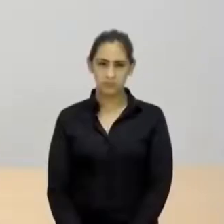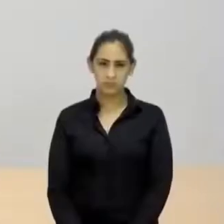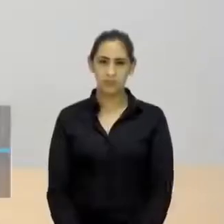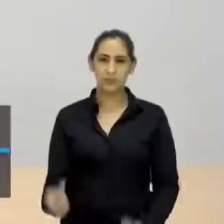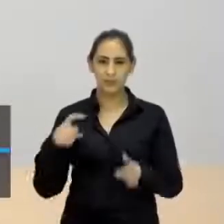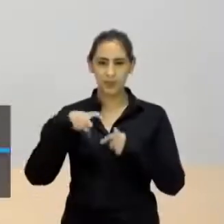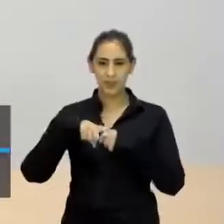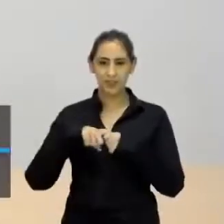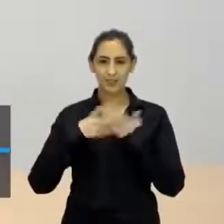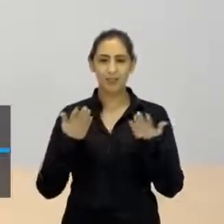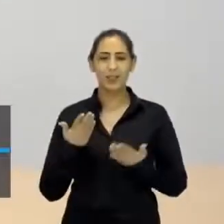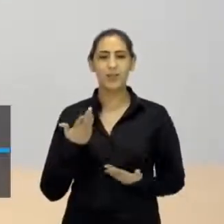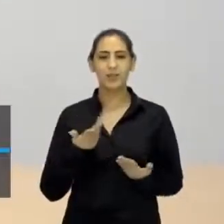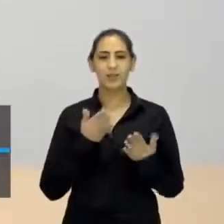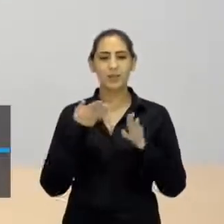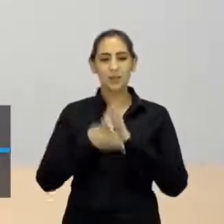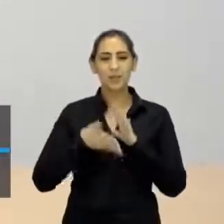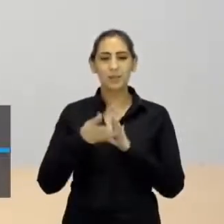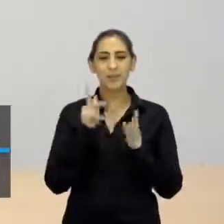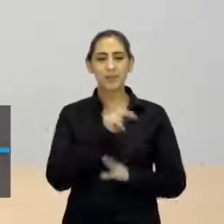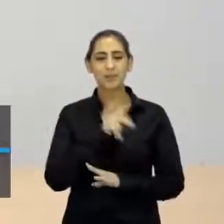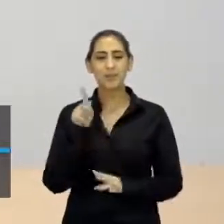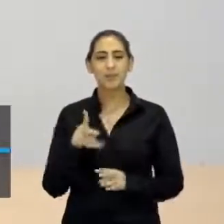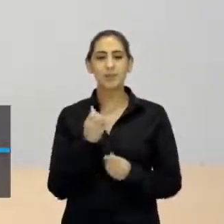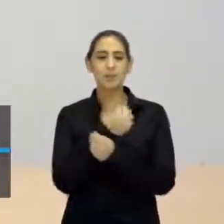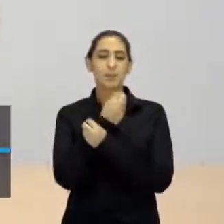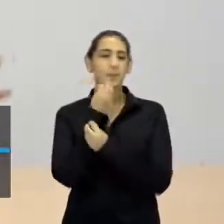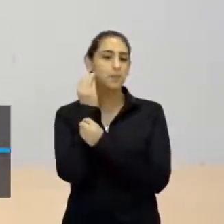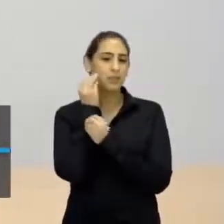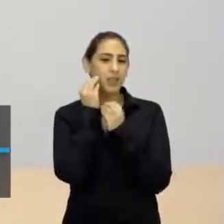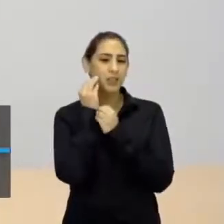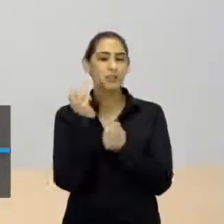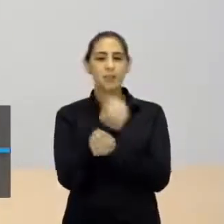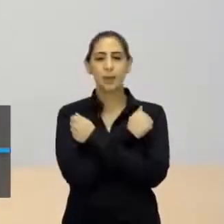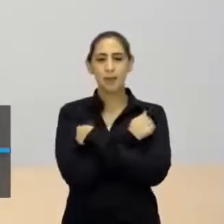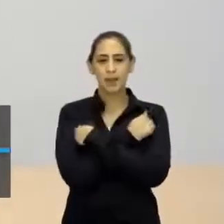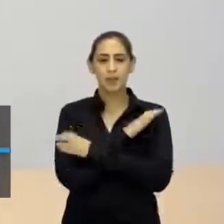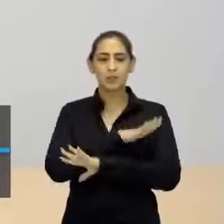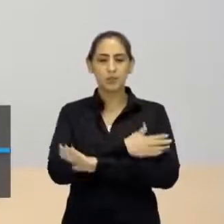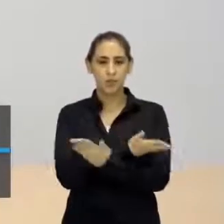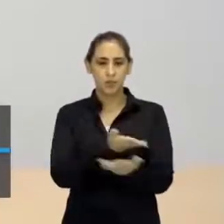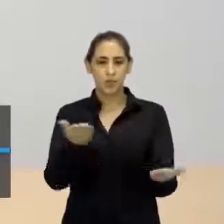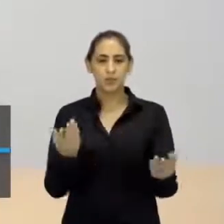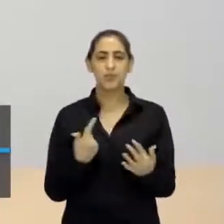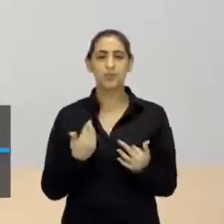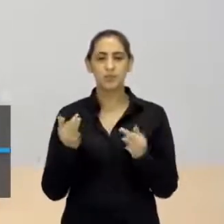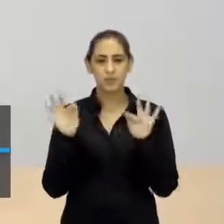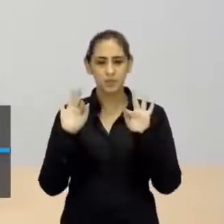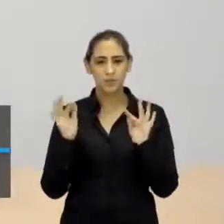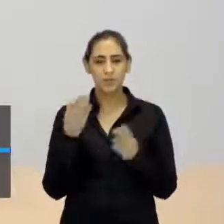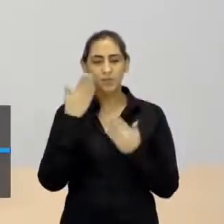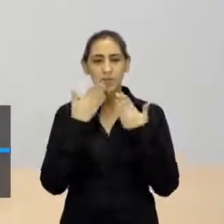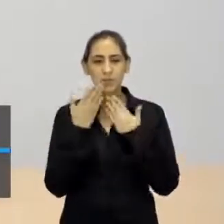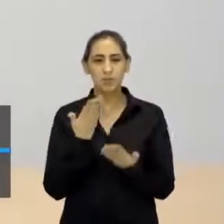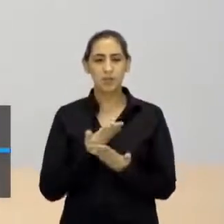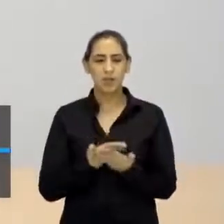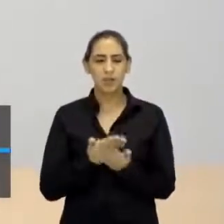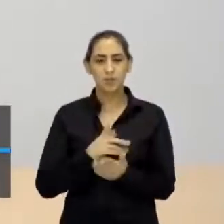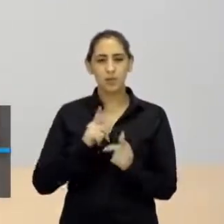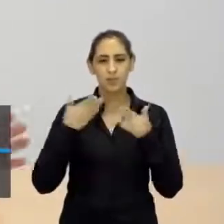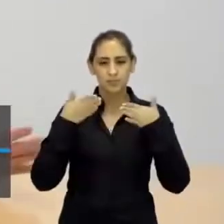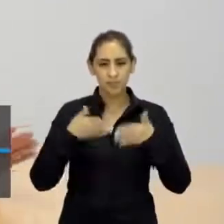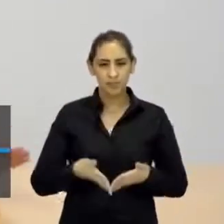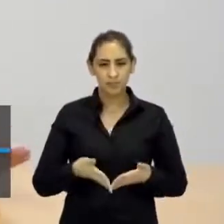Aqui com a participação, gente, os professores mandando aí beijos, abraços, eu estou muito feliz com a participação de vocês, pedindo para os alunos participarem, fazer atividades,